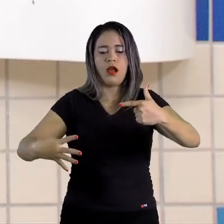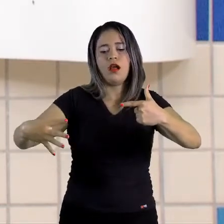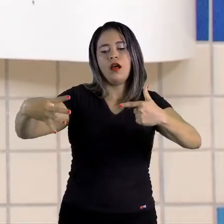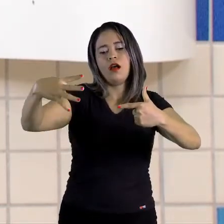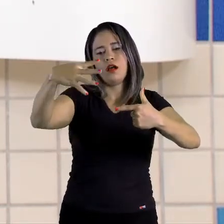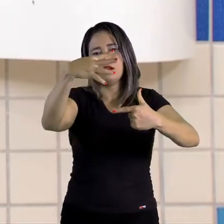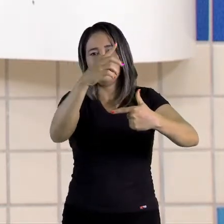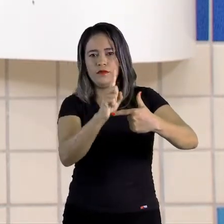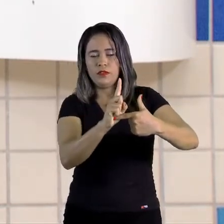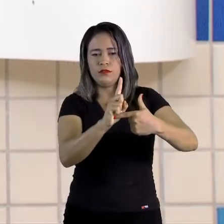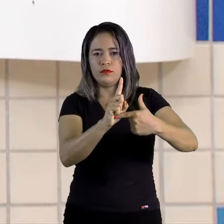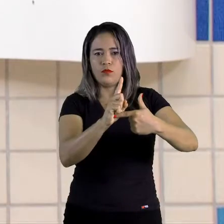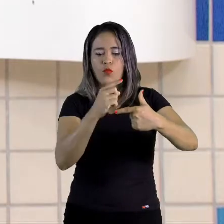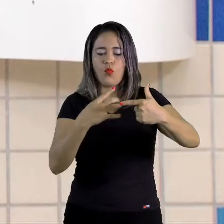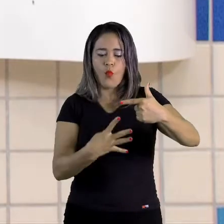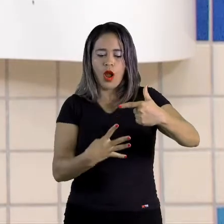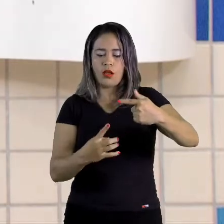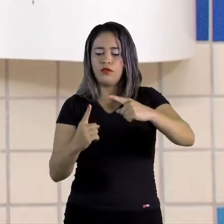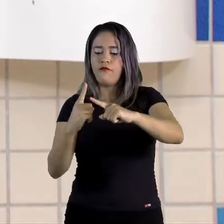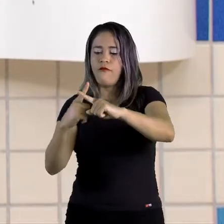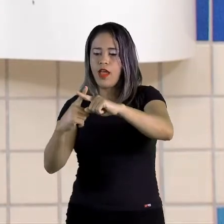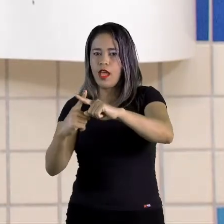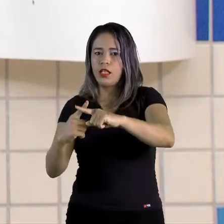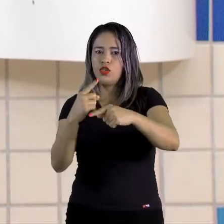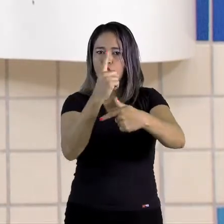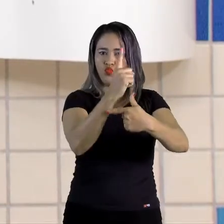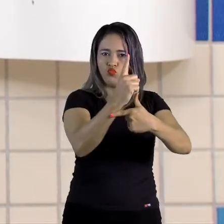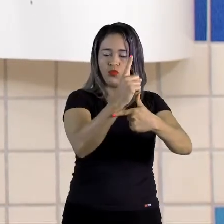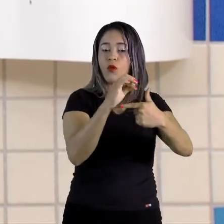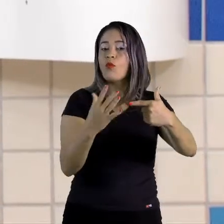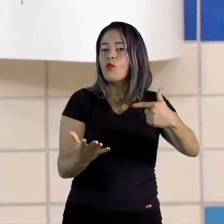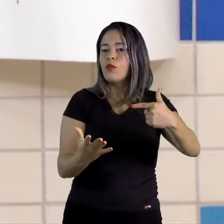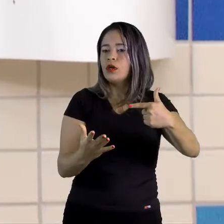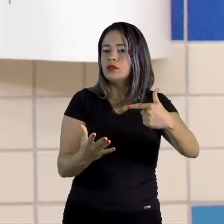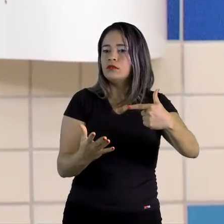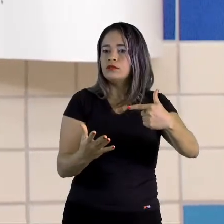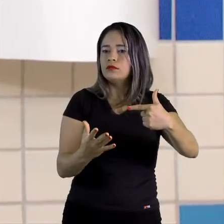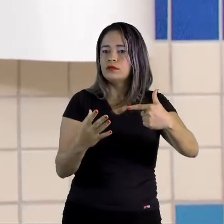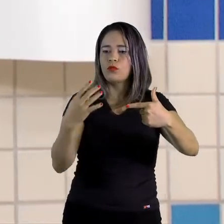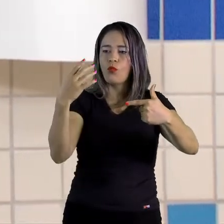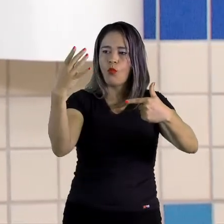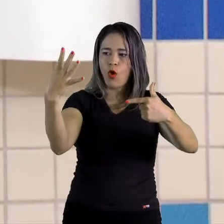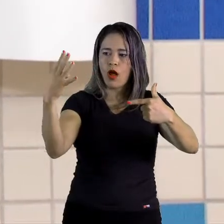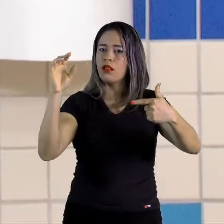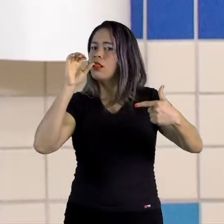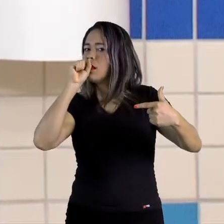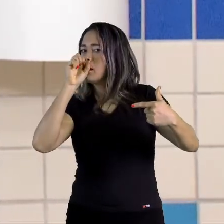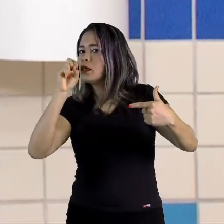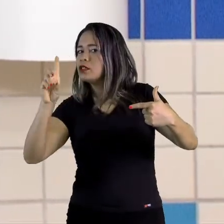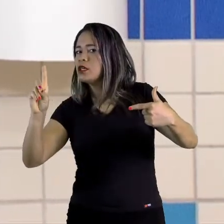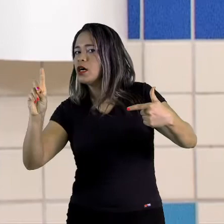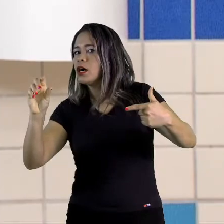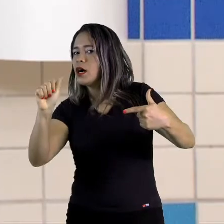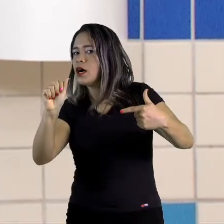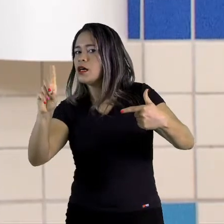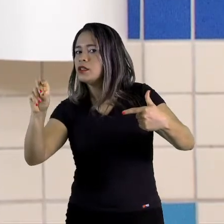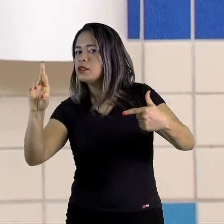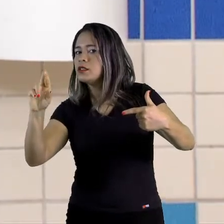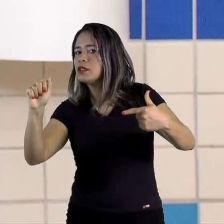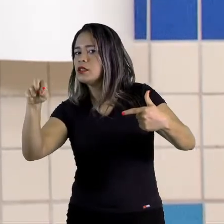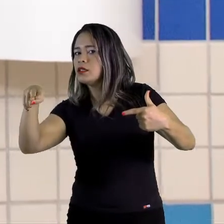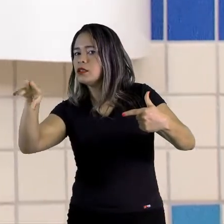4. Então, Adriano ficou com quantas laranjas? 4 laranjas.